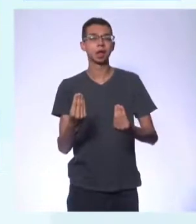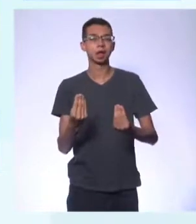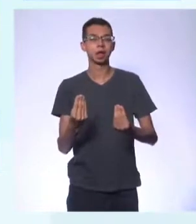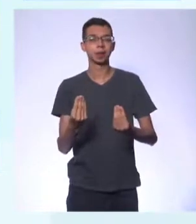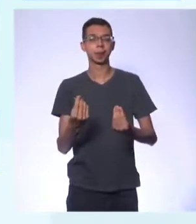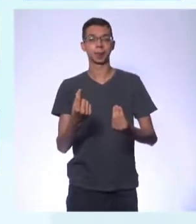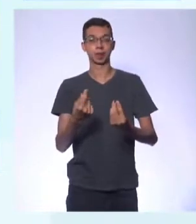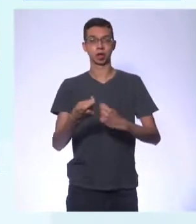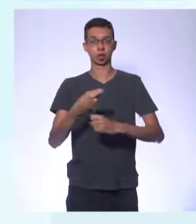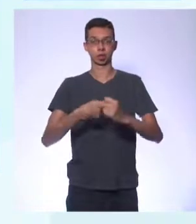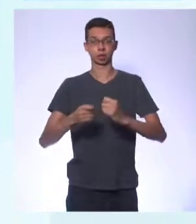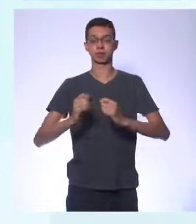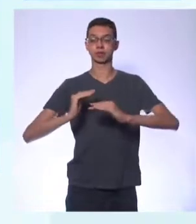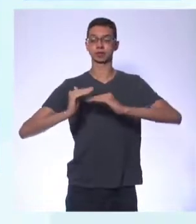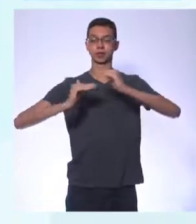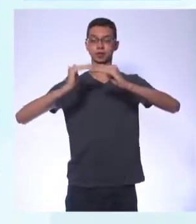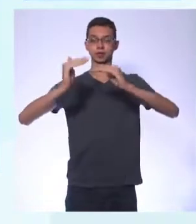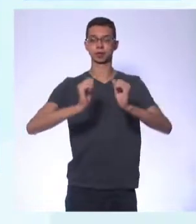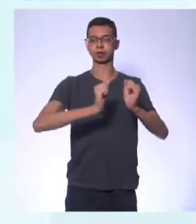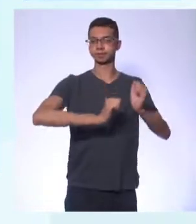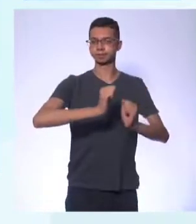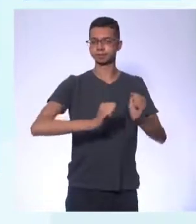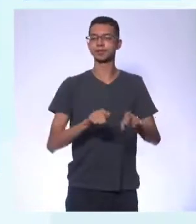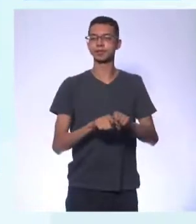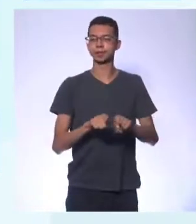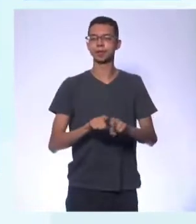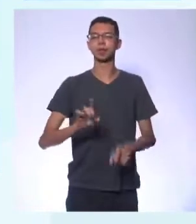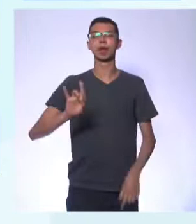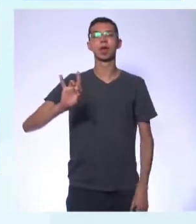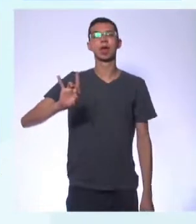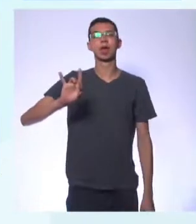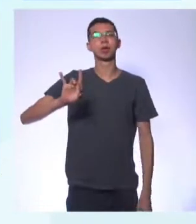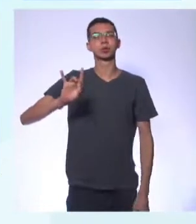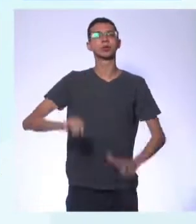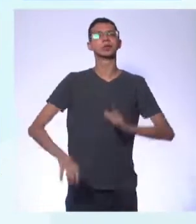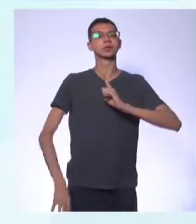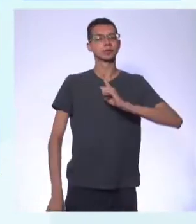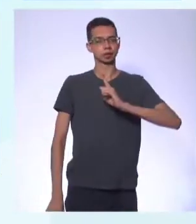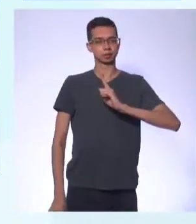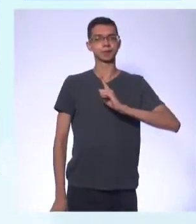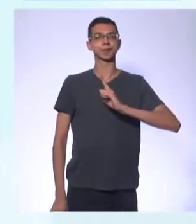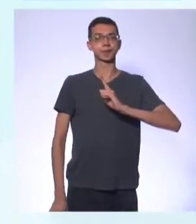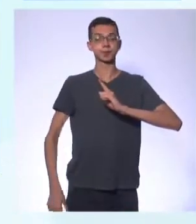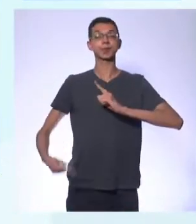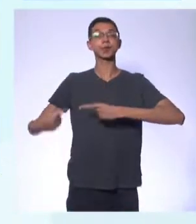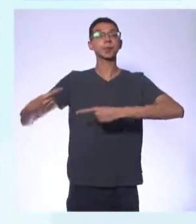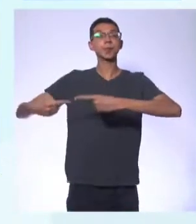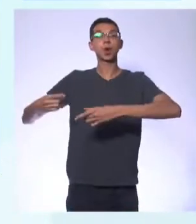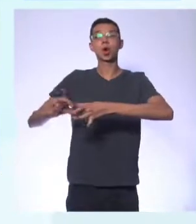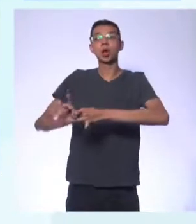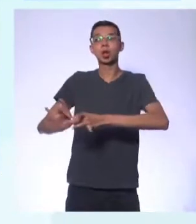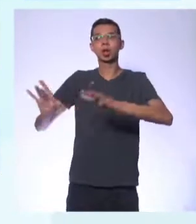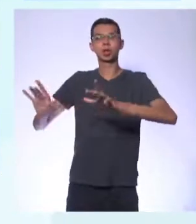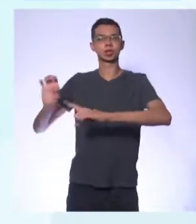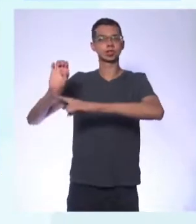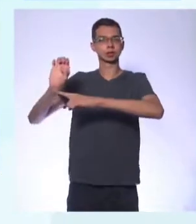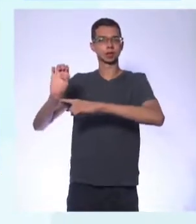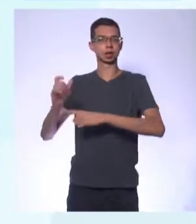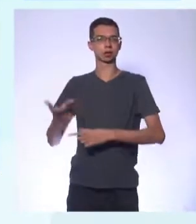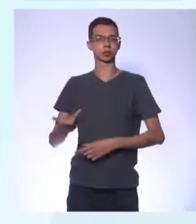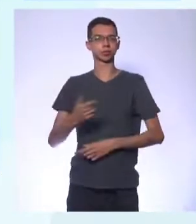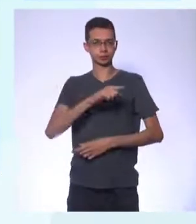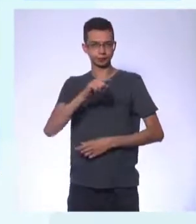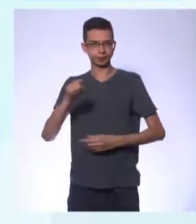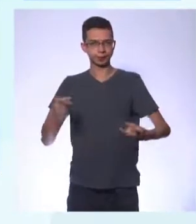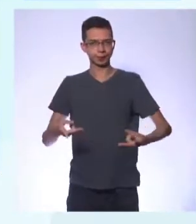econômico via industrialização, com autonomia política para os estados. Então, vocês vejam que o